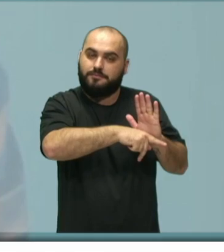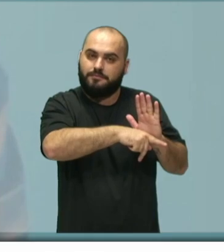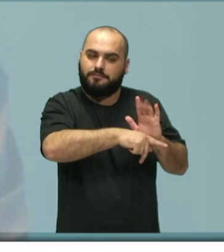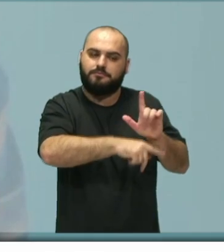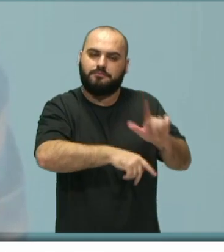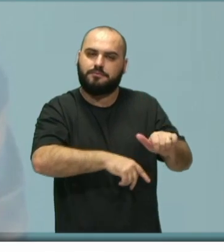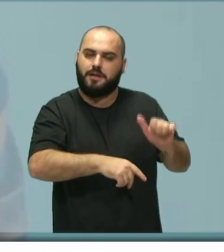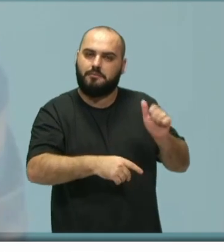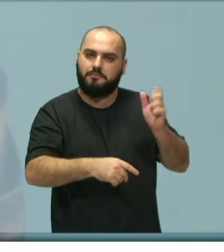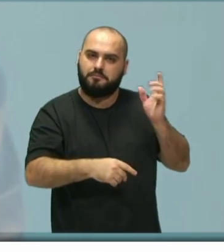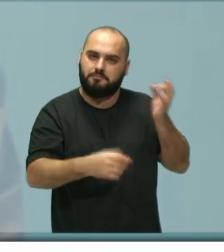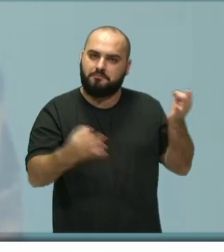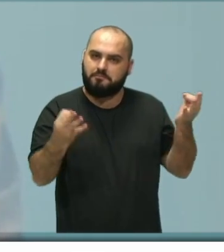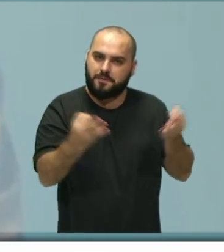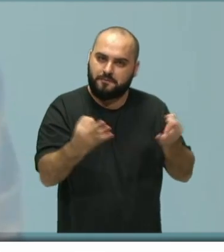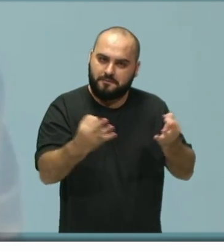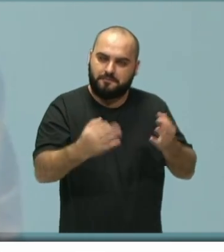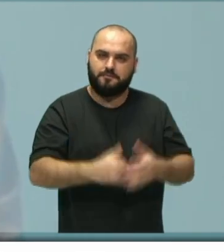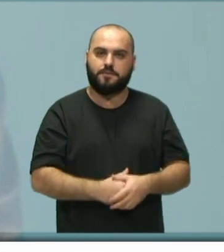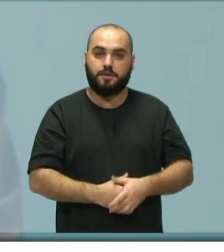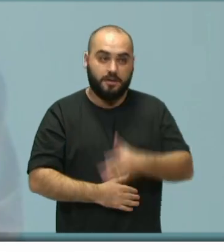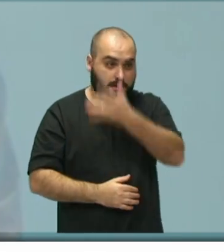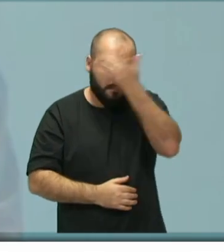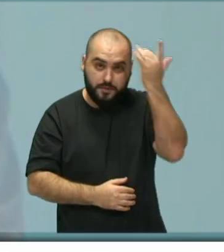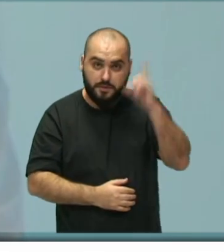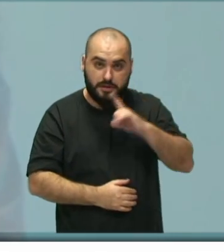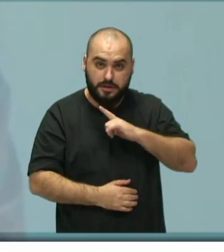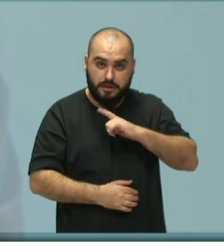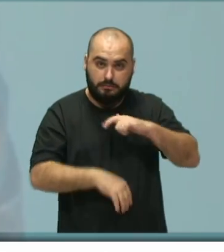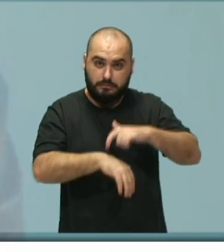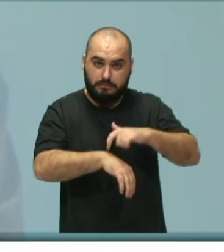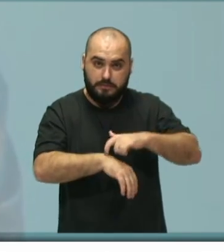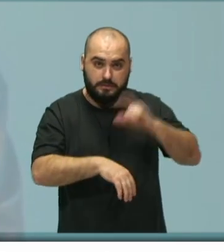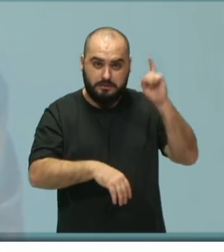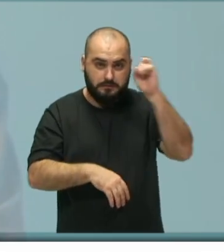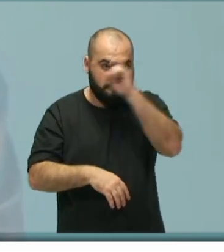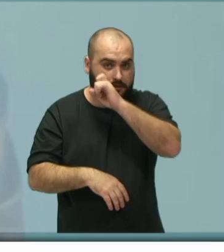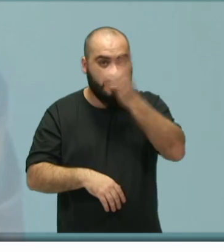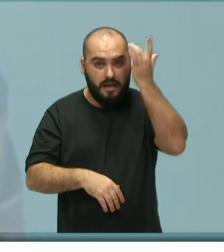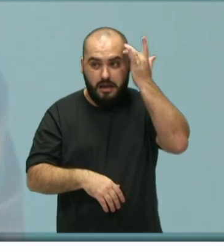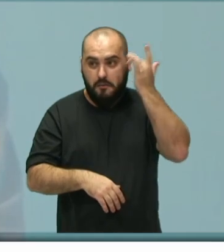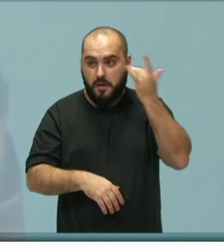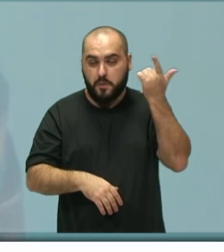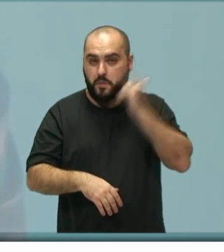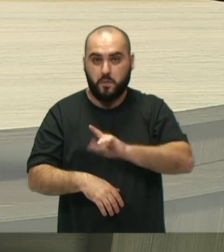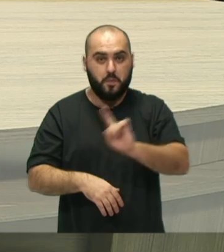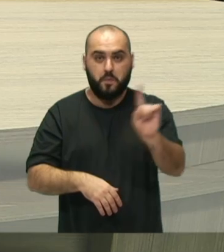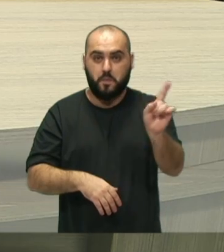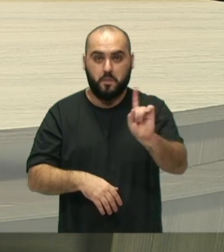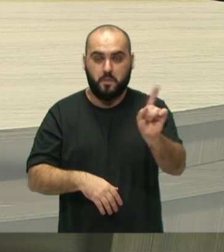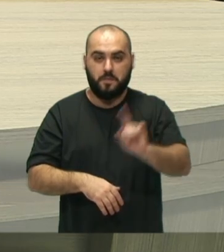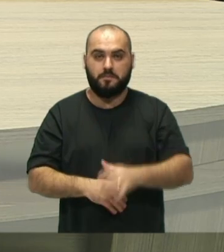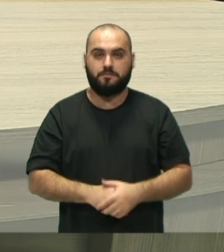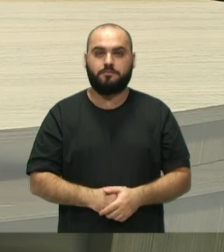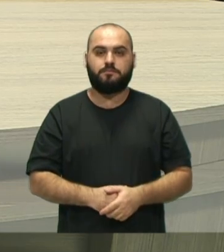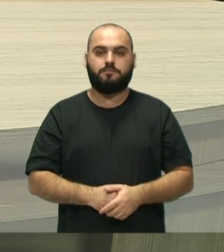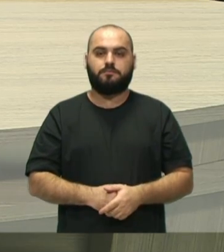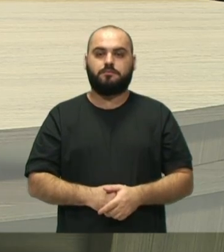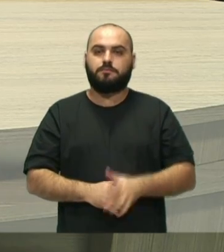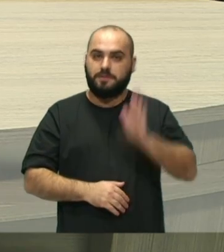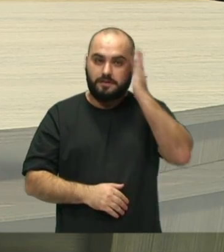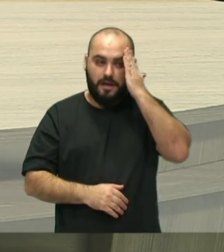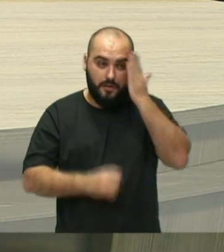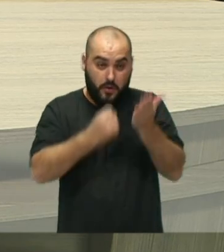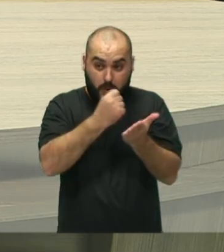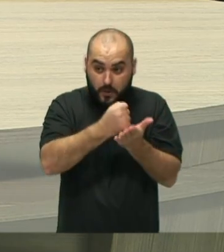muito bacana. Então, as pessoas têm muita dificuldade. Eu sozinha, não, eu acho que eu não conseguiria, não. Né? Eu E essa precisaria equipe contratar uma